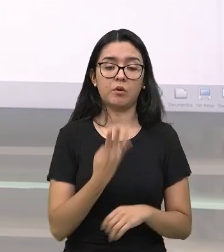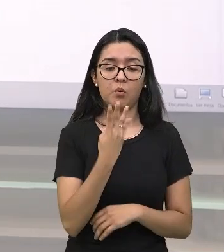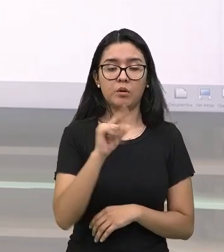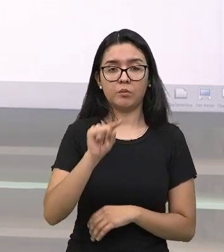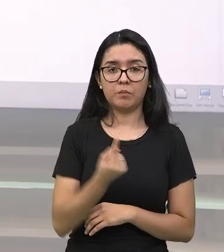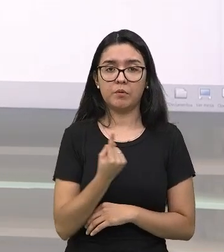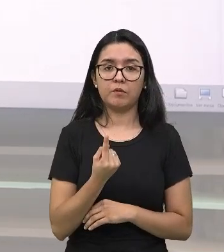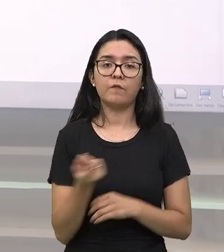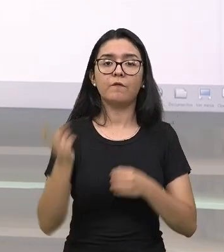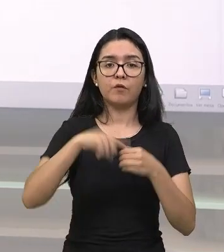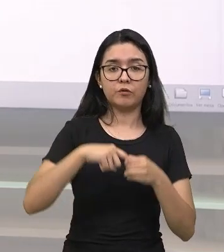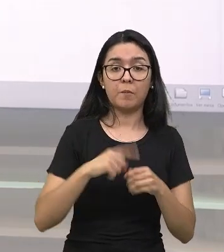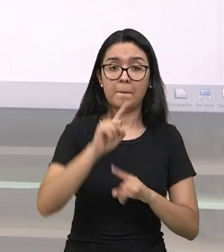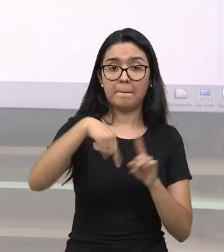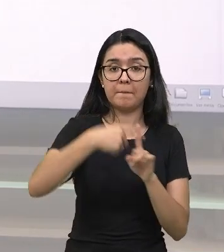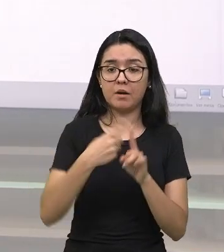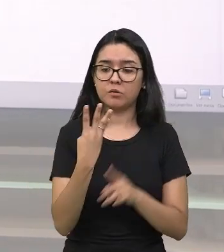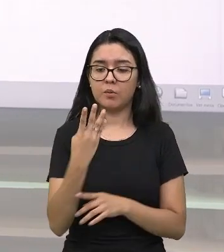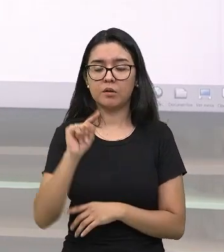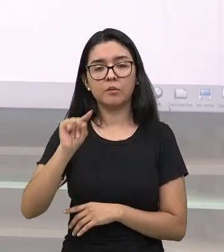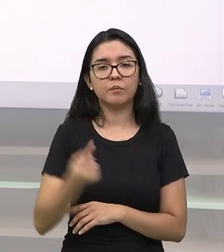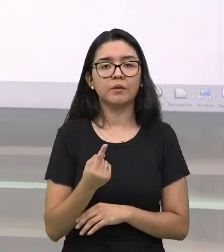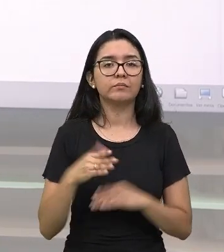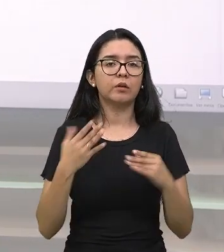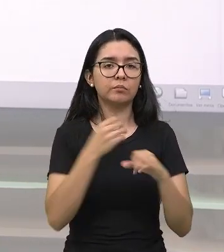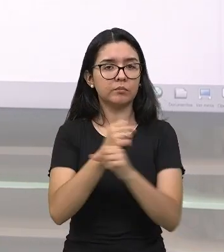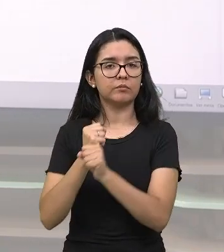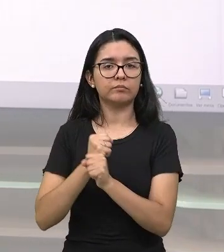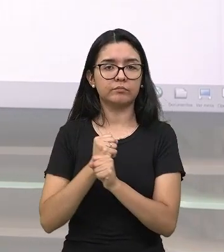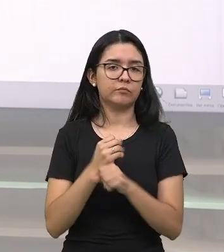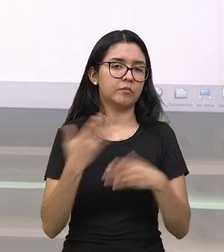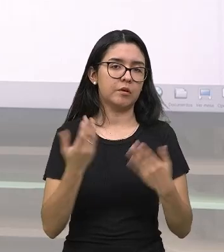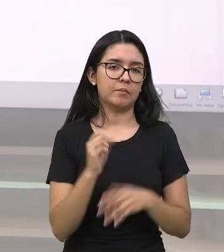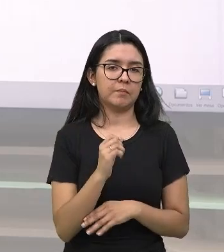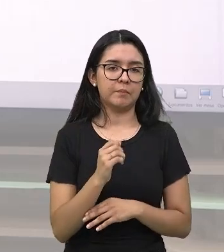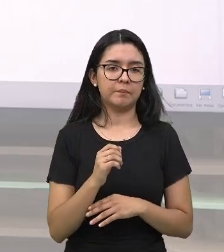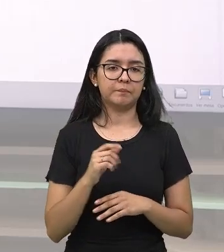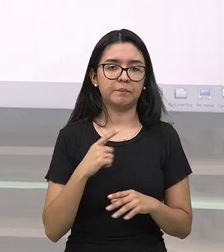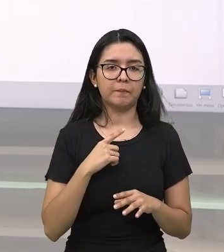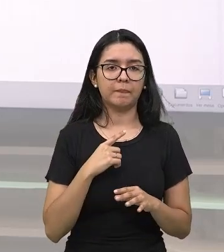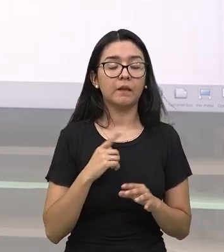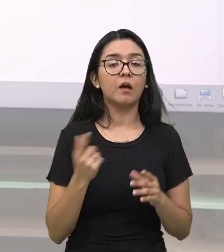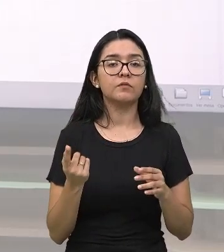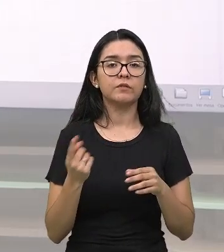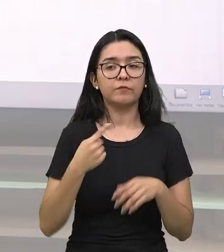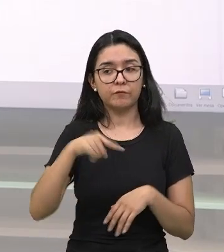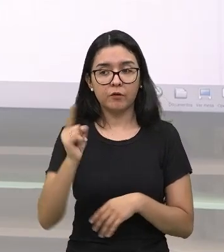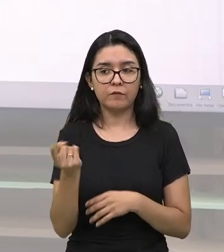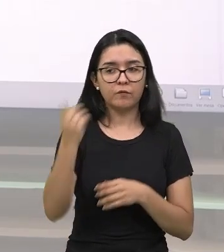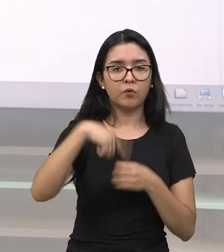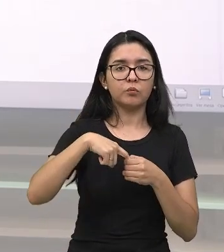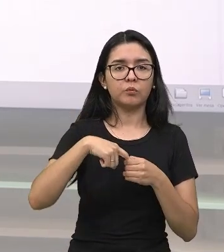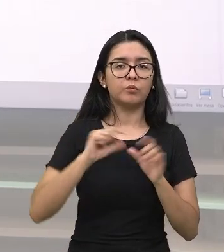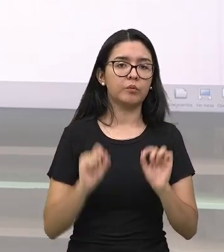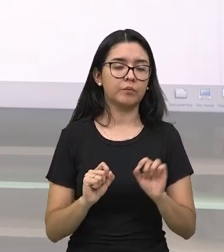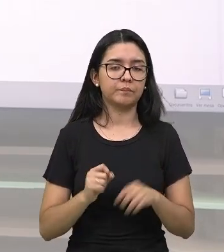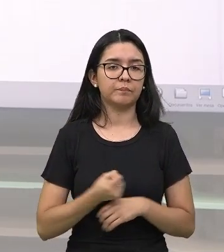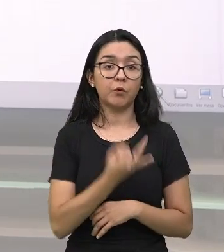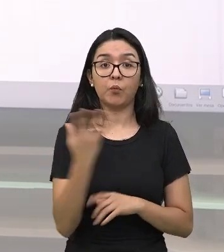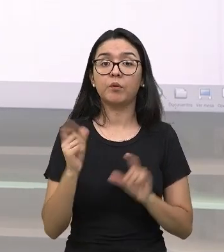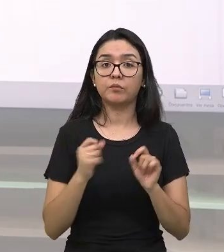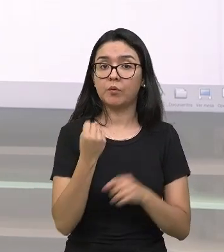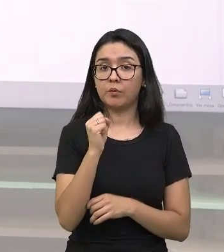4.000, voltou mais 4.000. Então, via de regra, você percorreu, né, na verdade, aí,